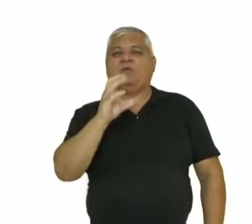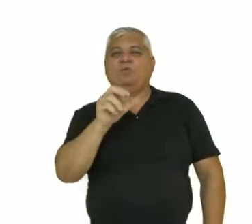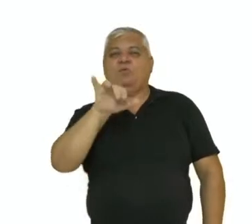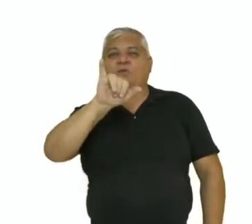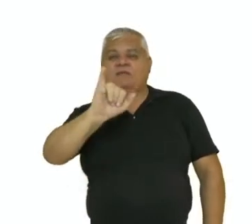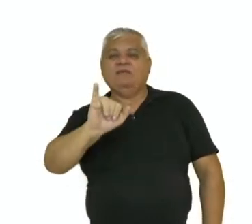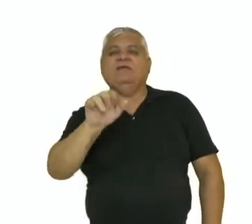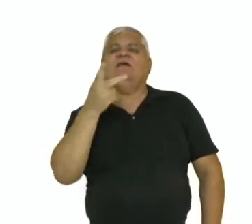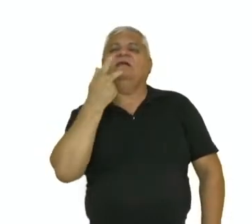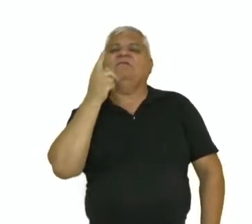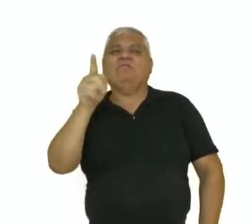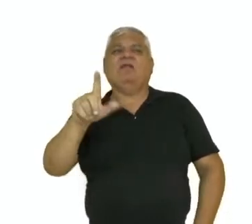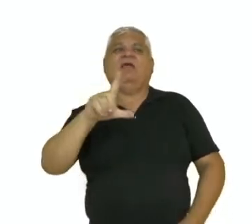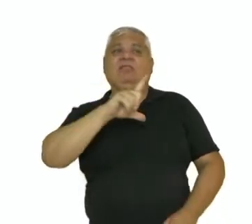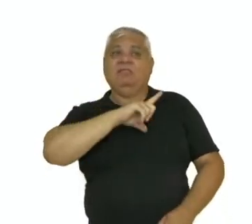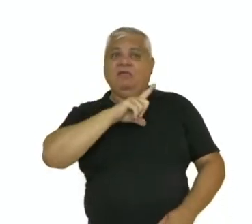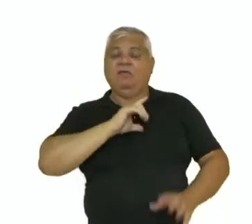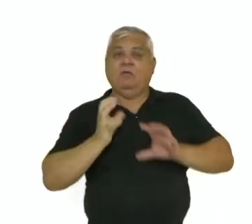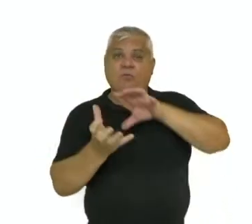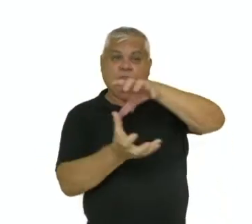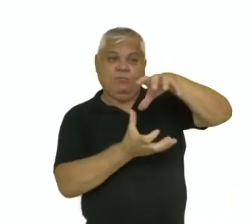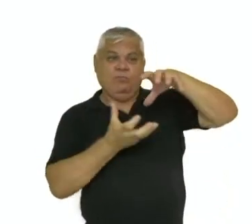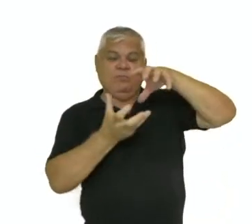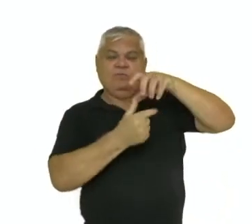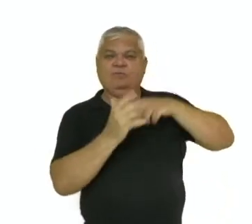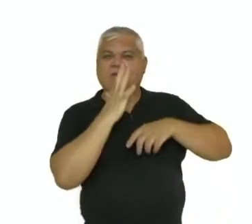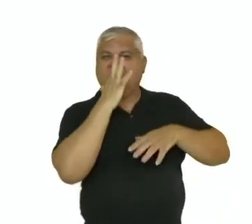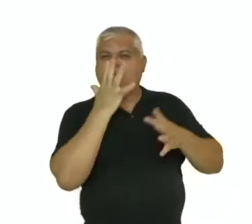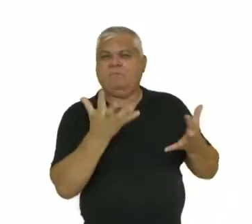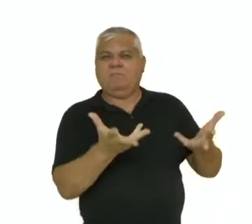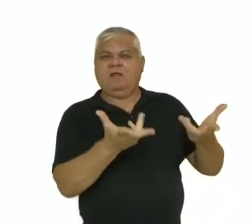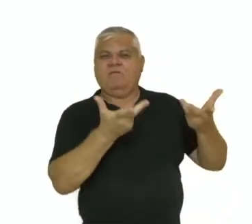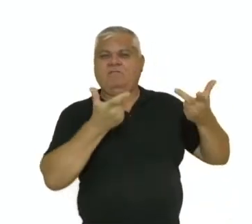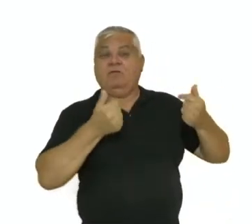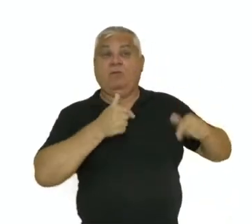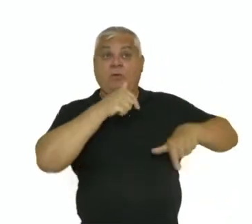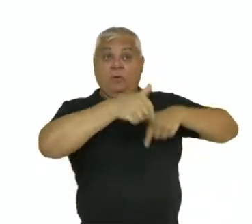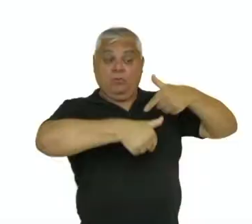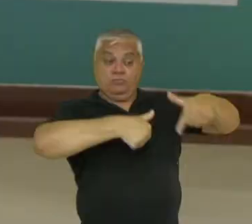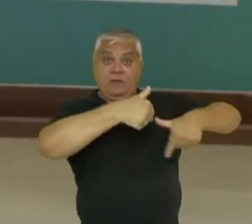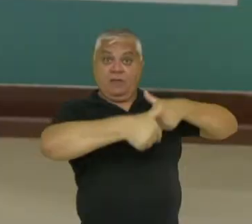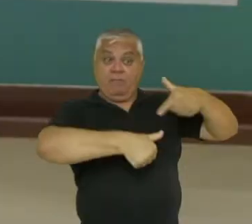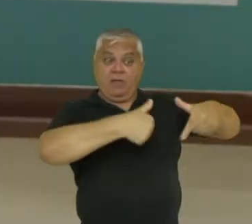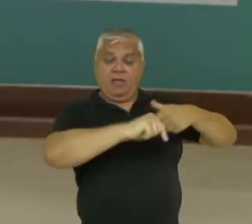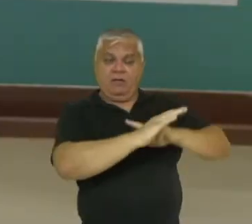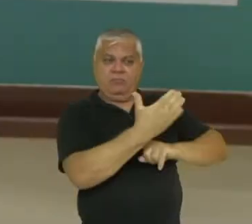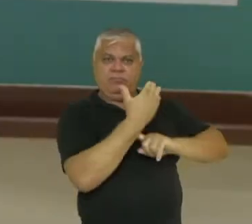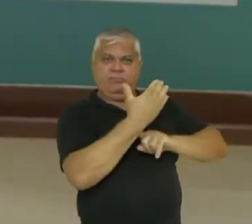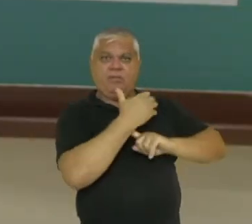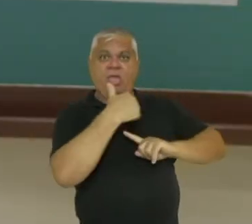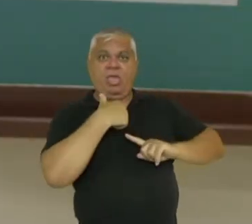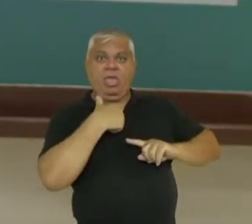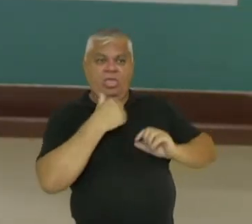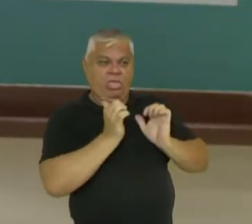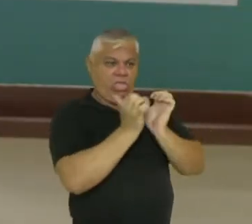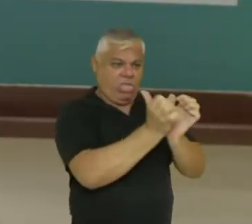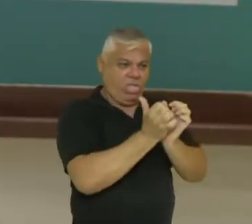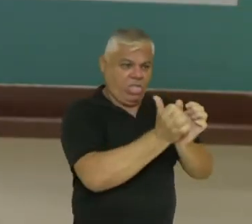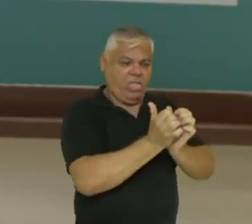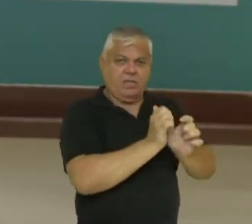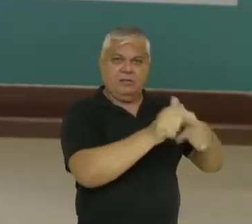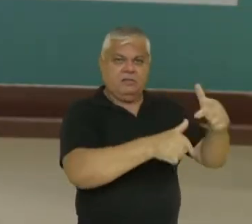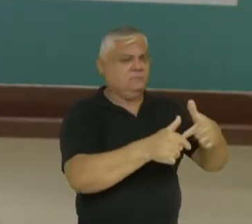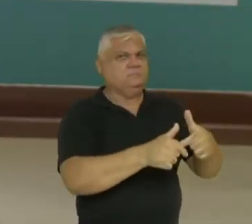incrível, maravilhoso, em que o dinheiro trabalha para você e não você para ele. Por que